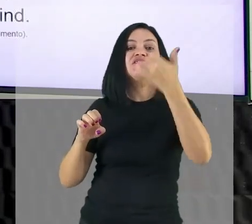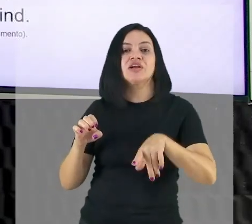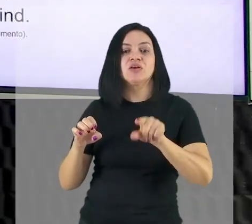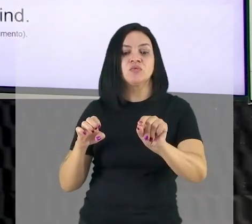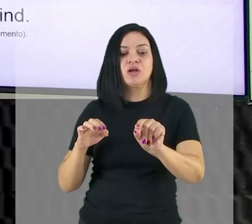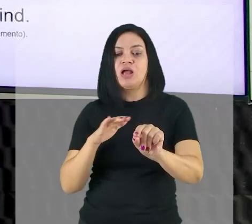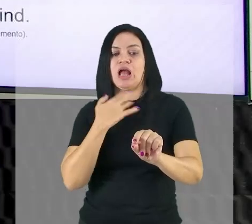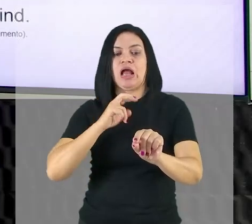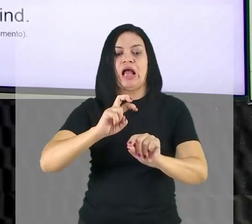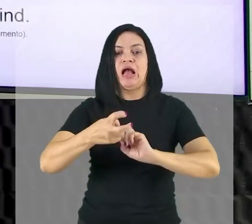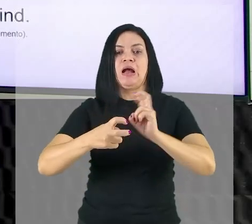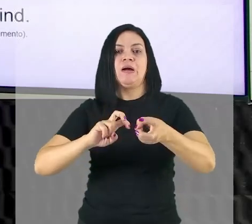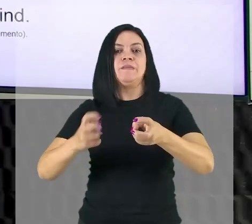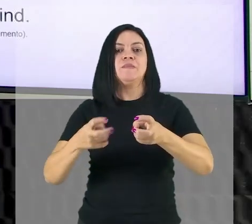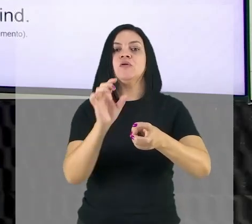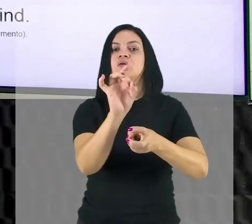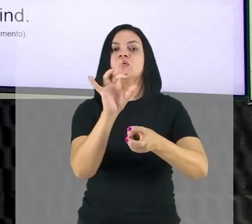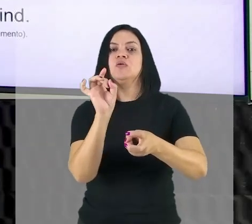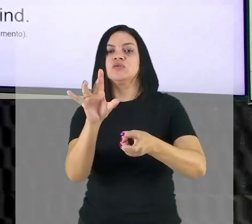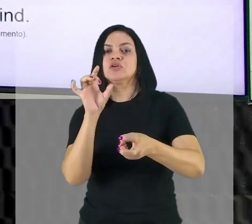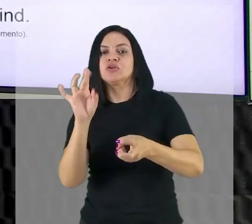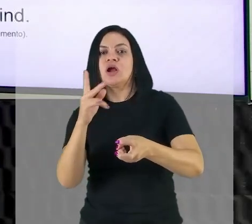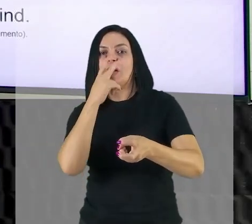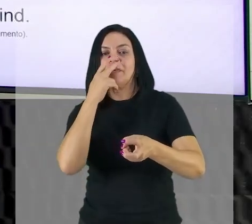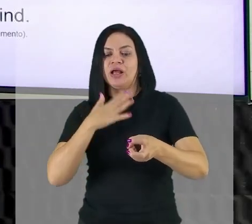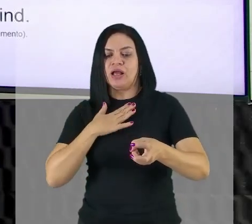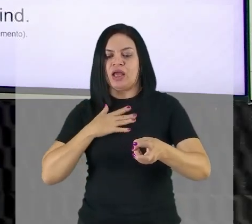homem, ou de qualquer homem, me